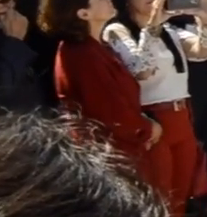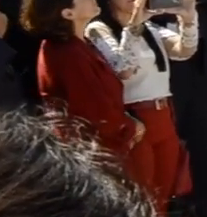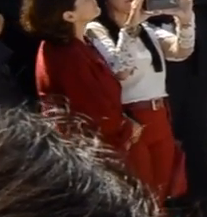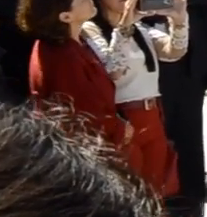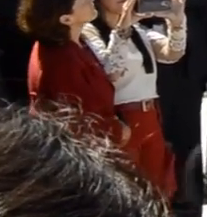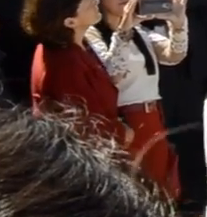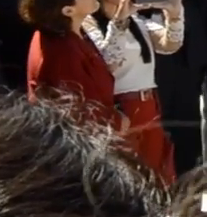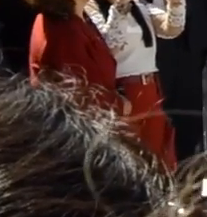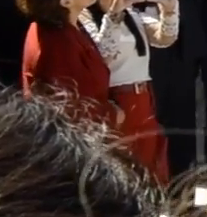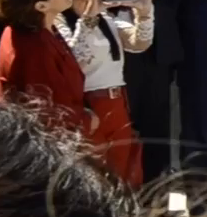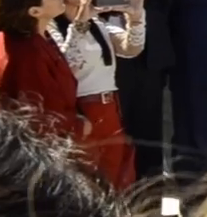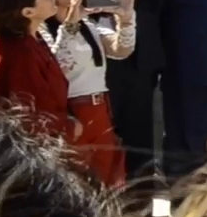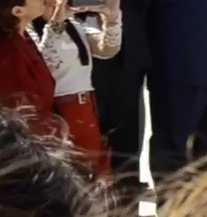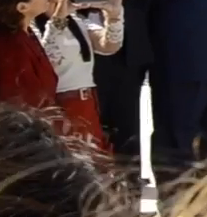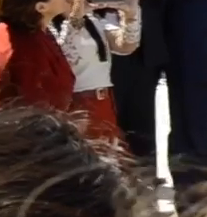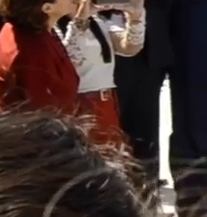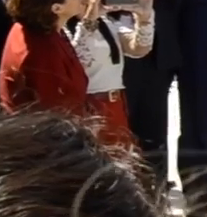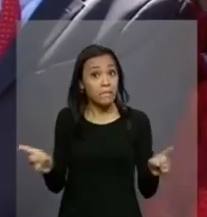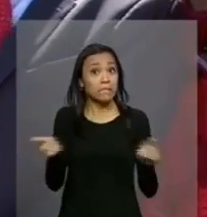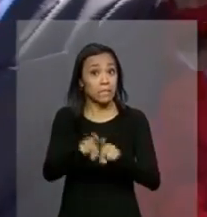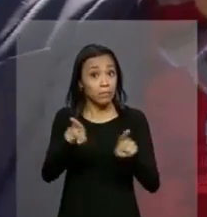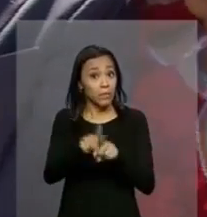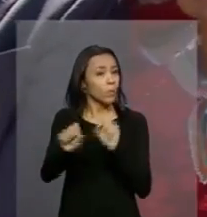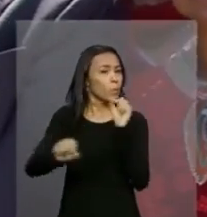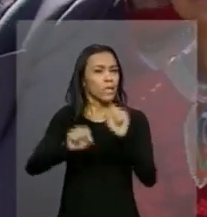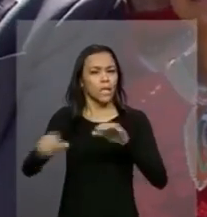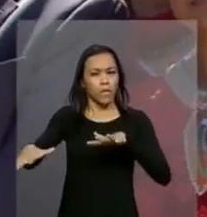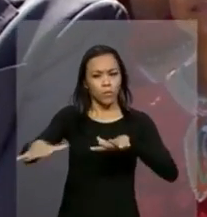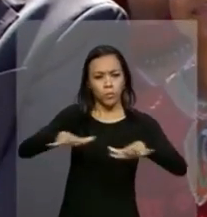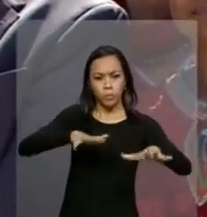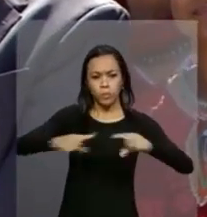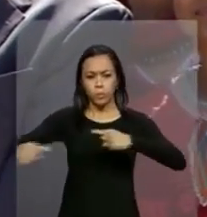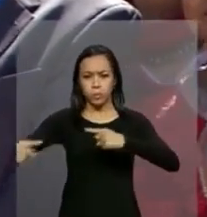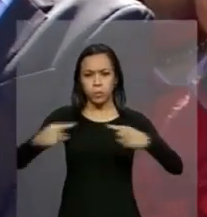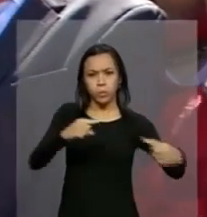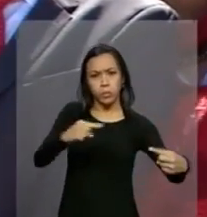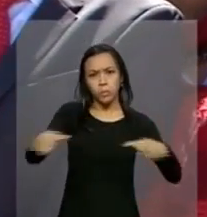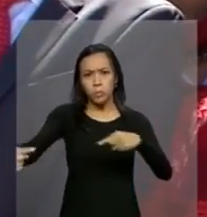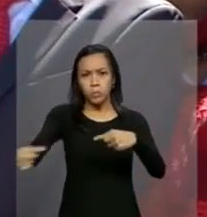está também em jogo nesse golpe é